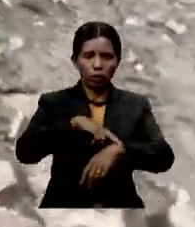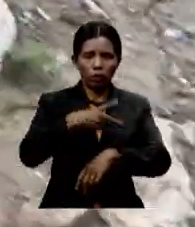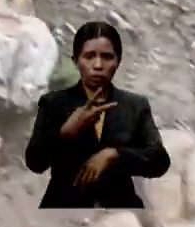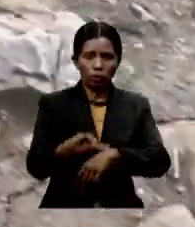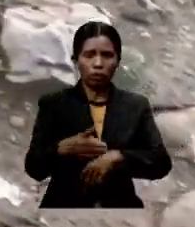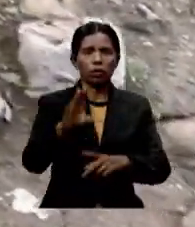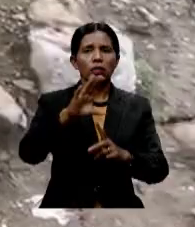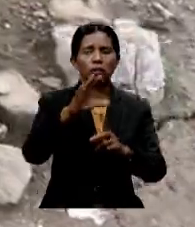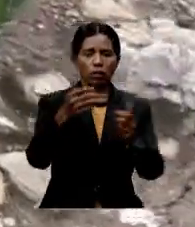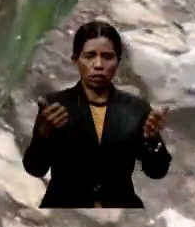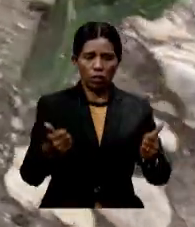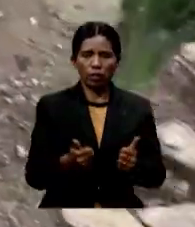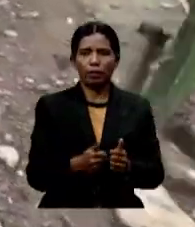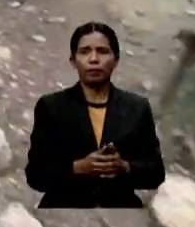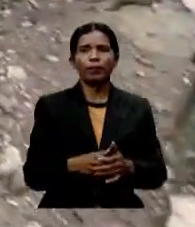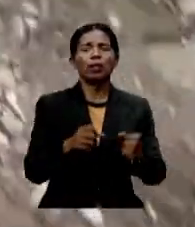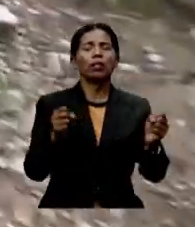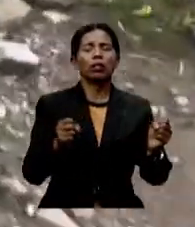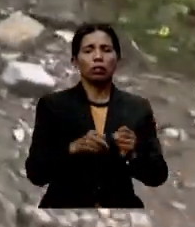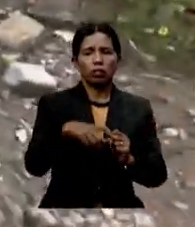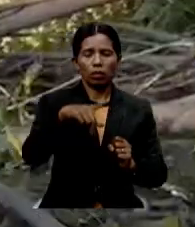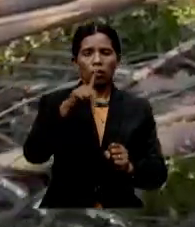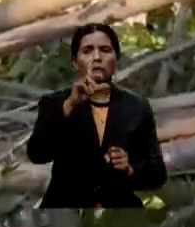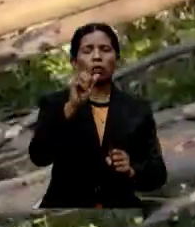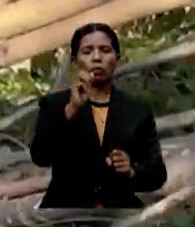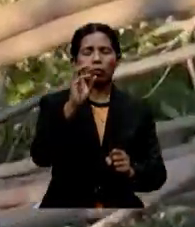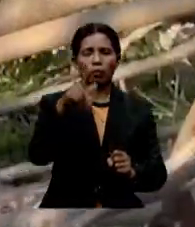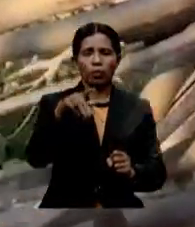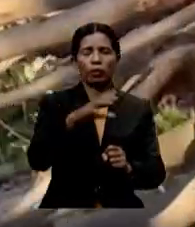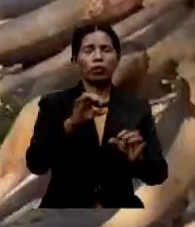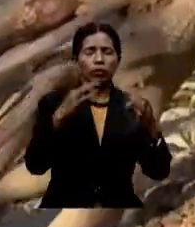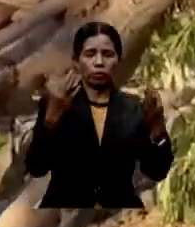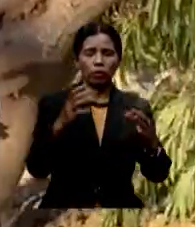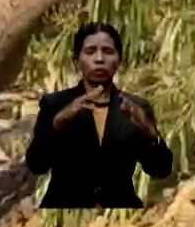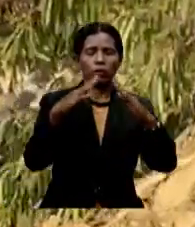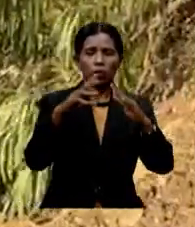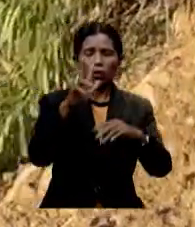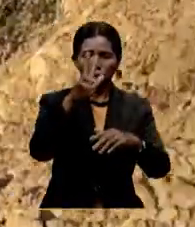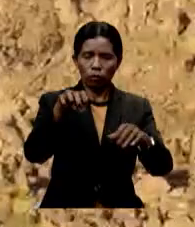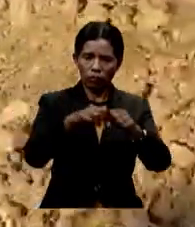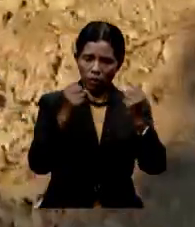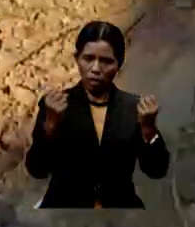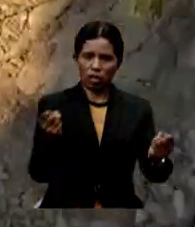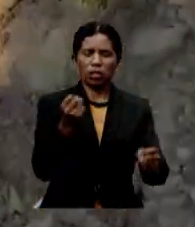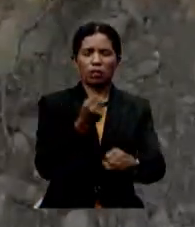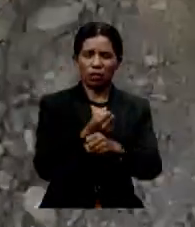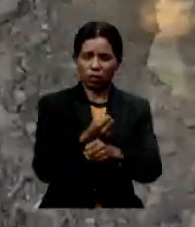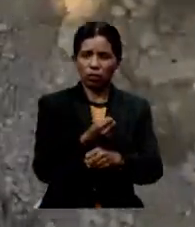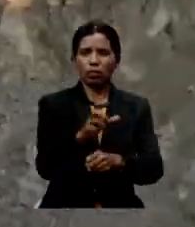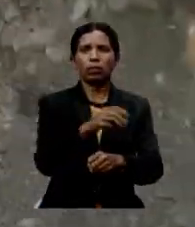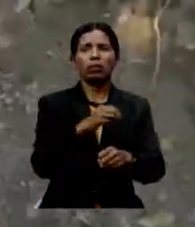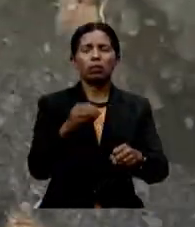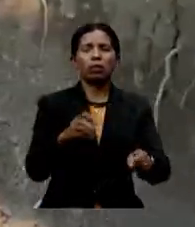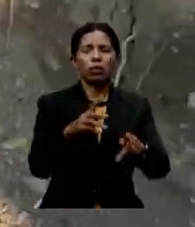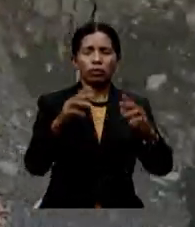aldeia anon. Além de nem suco lupal, aldeia Silagolo, uma cain tolo, condição grave, uma cain nem ameaçado a